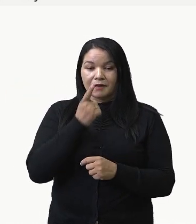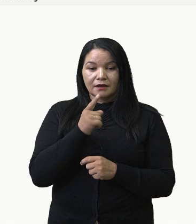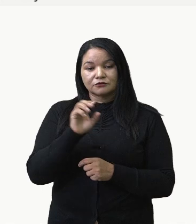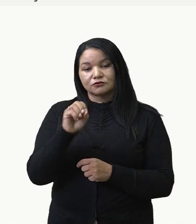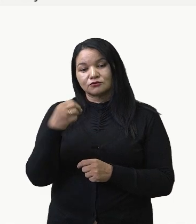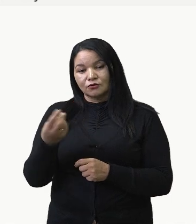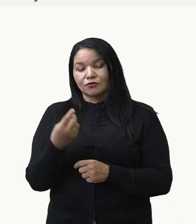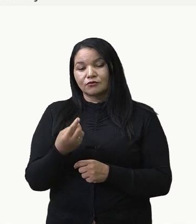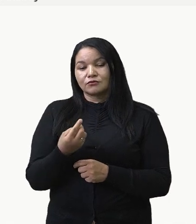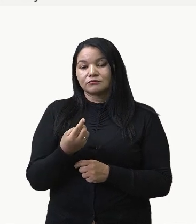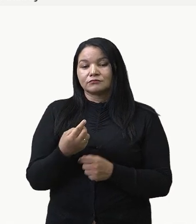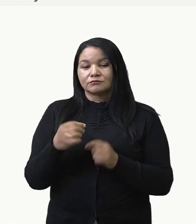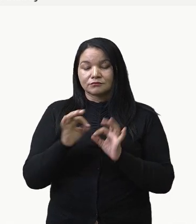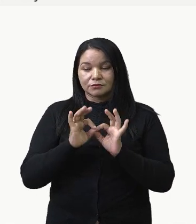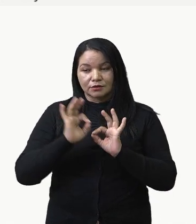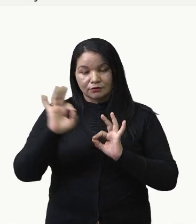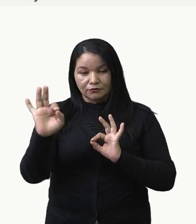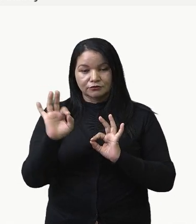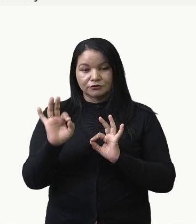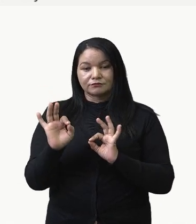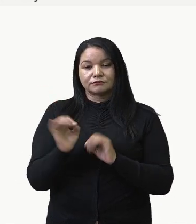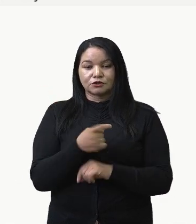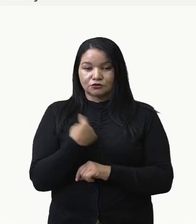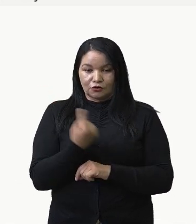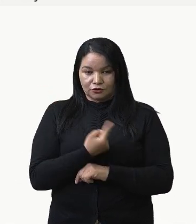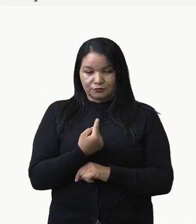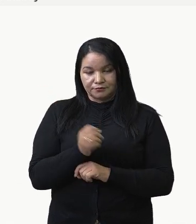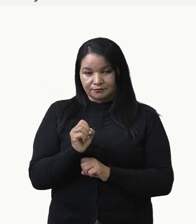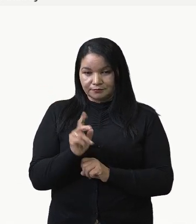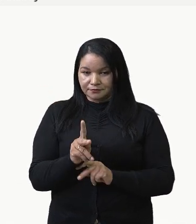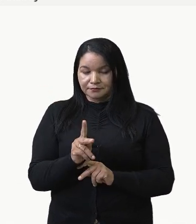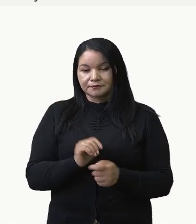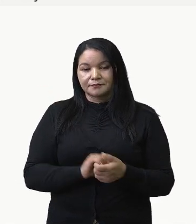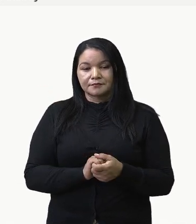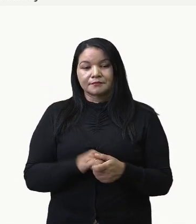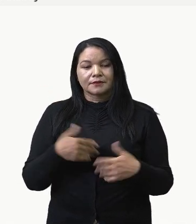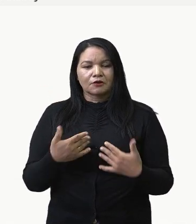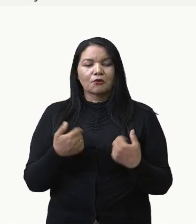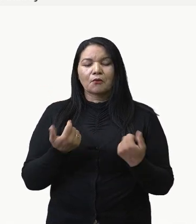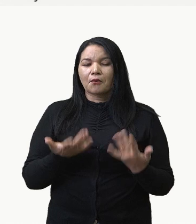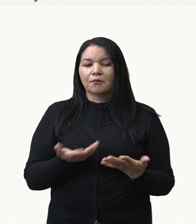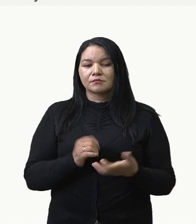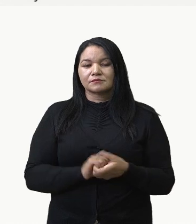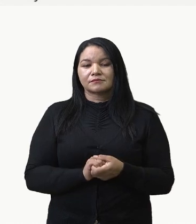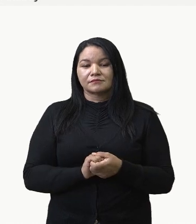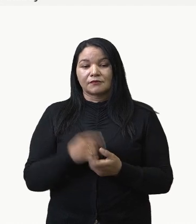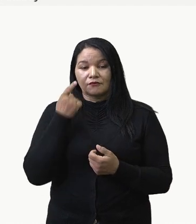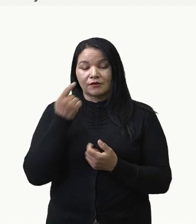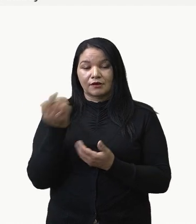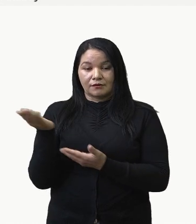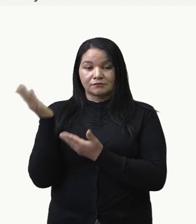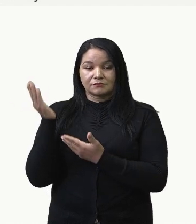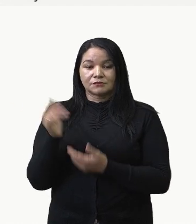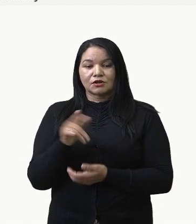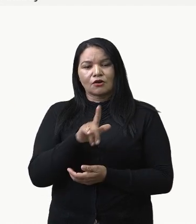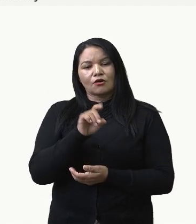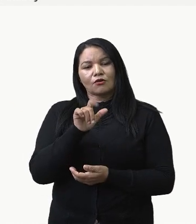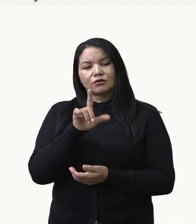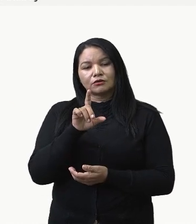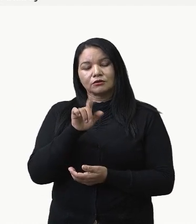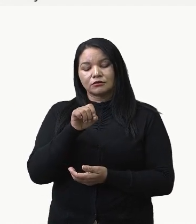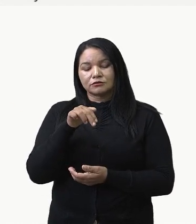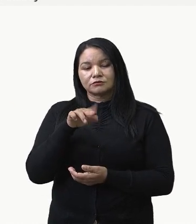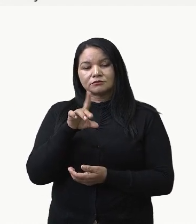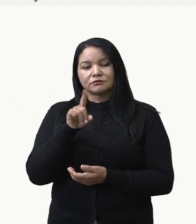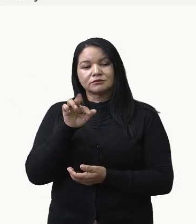no ou longe né de nosotros Ok quais são então lag Londrina la golondrina podemos